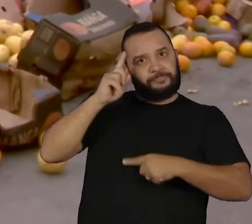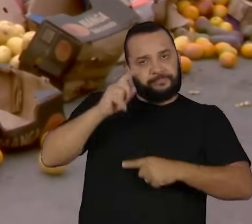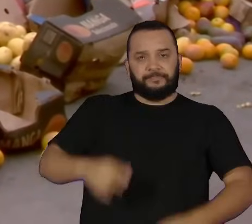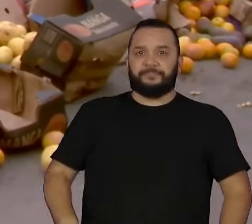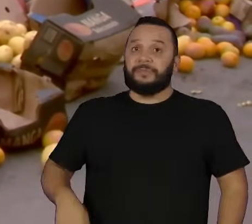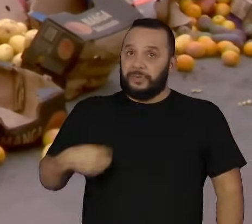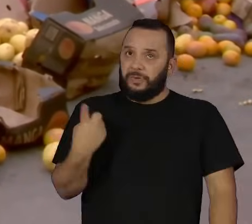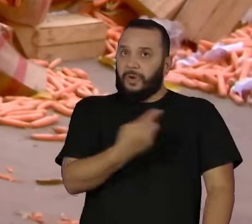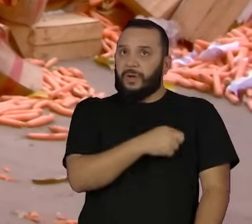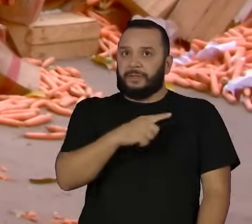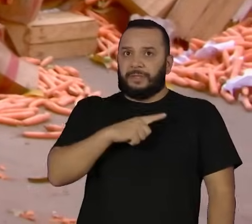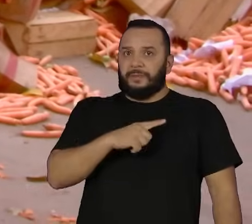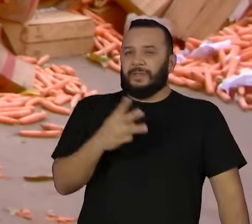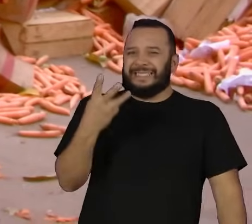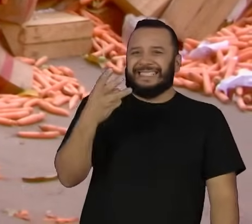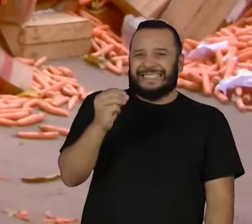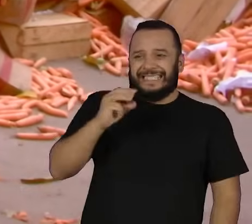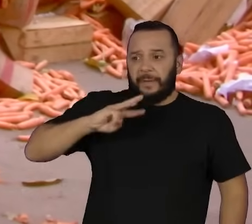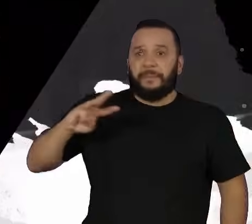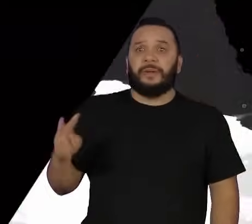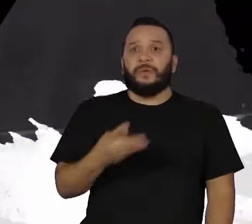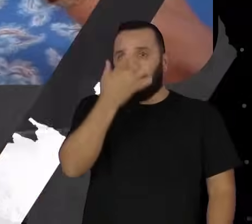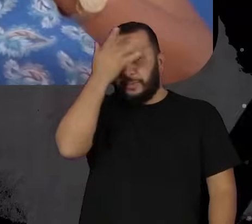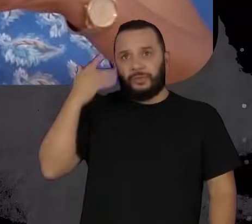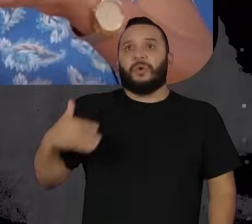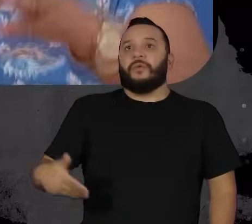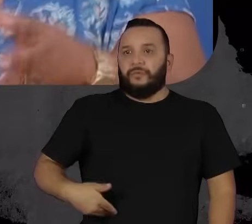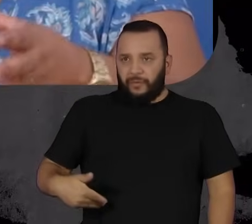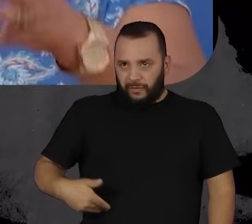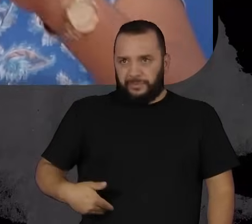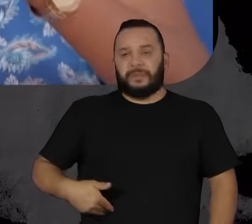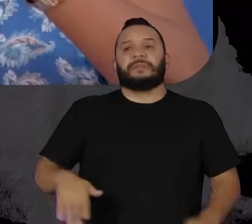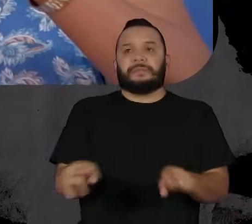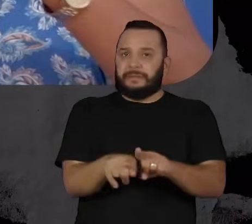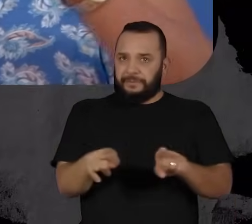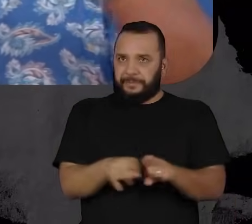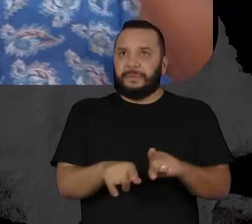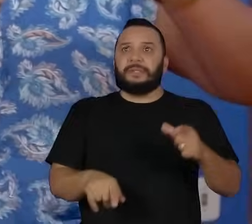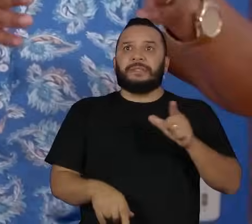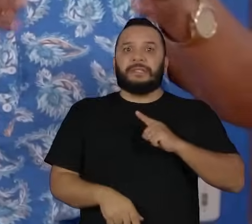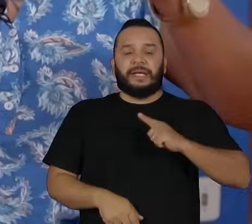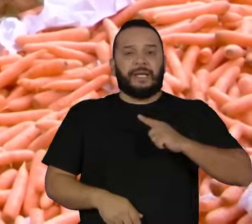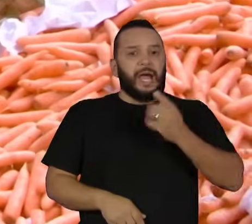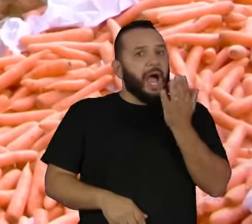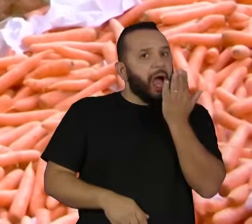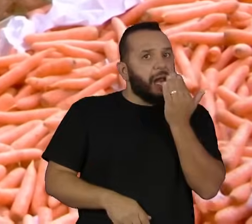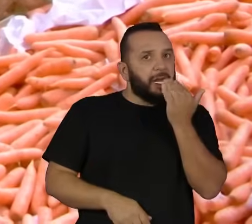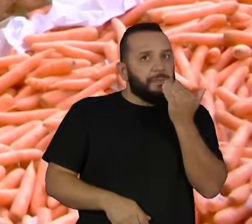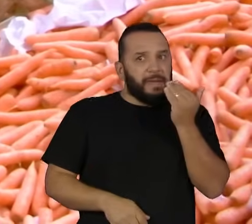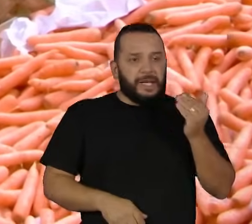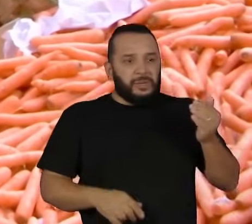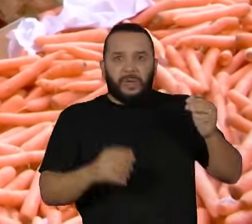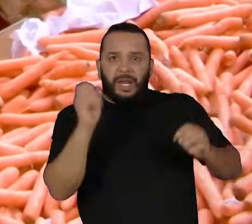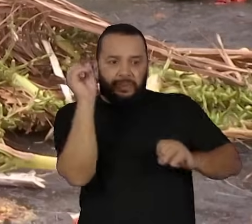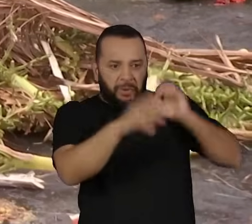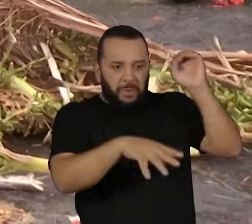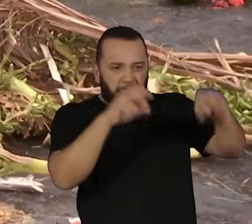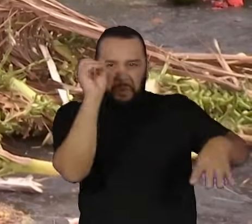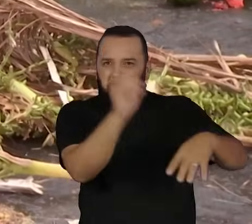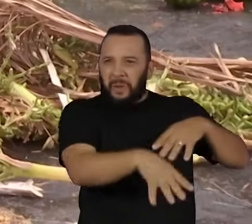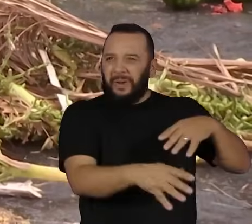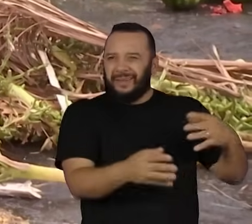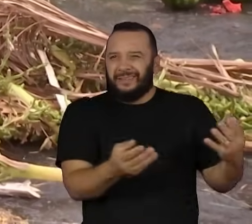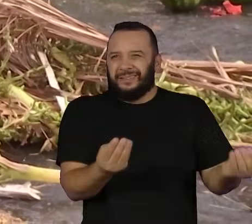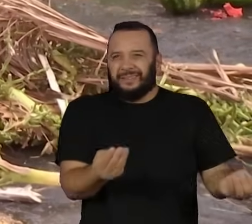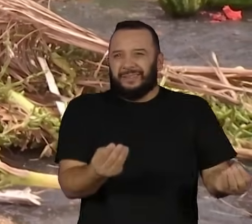Nós temos 30 milhões de pessoas na fome, em contrapartida nós temos alimentos que alimentaria 25 milhões. Veja que